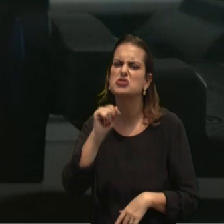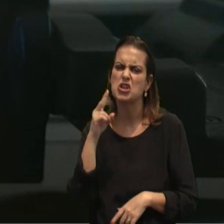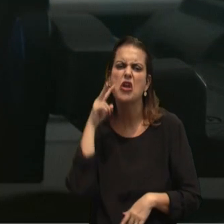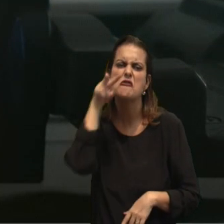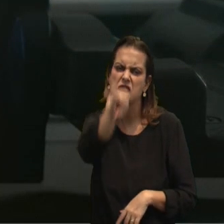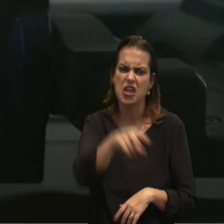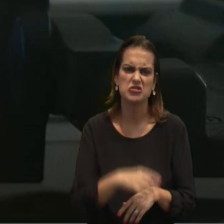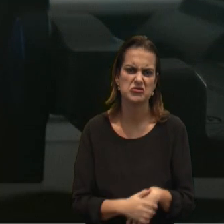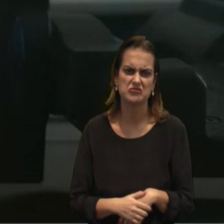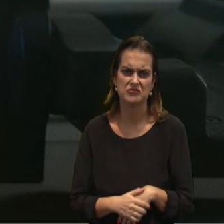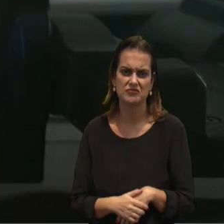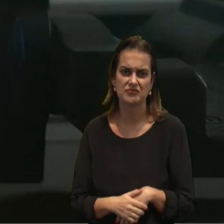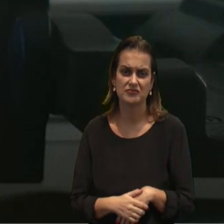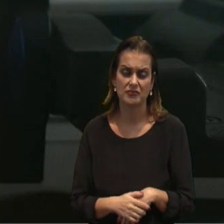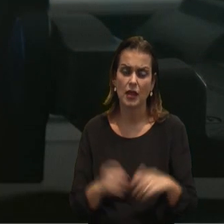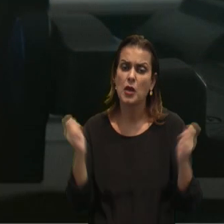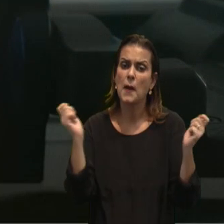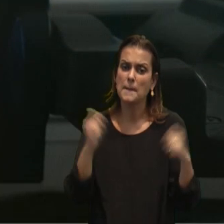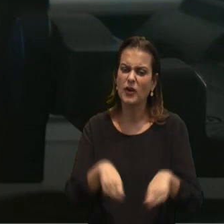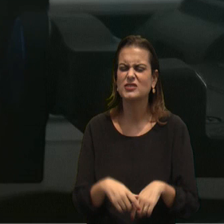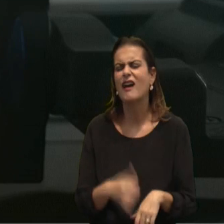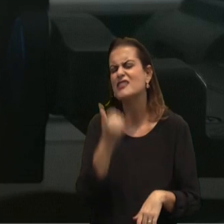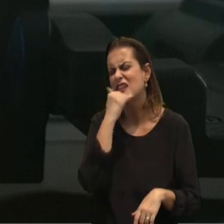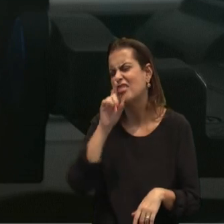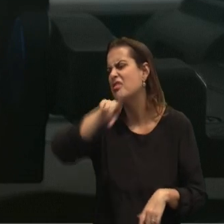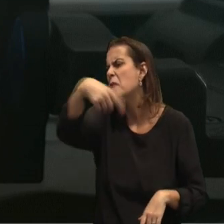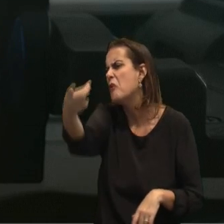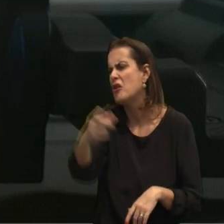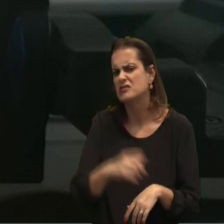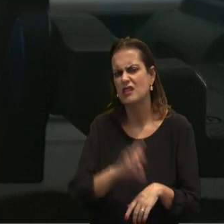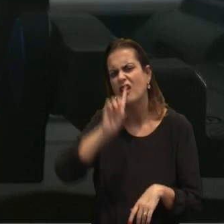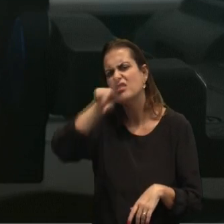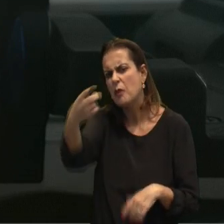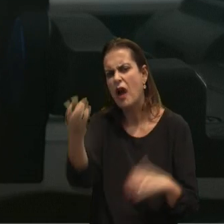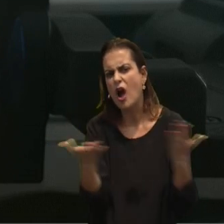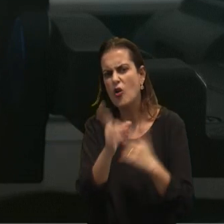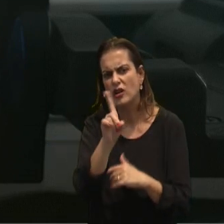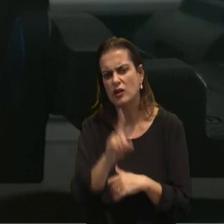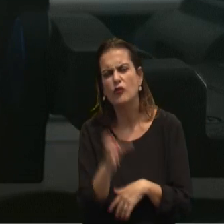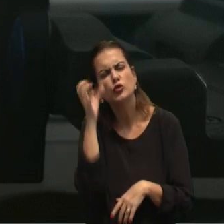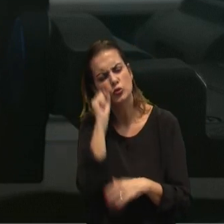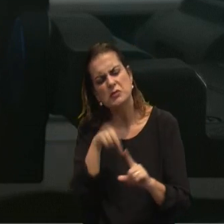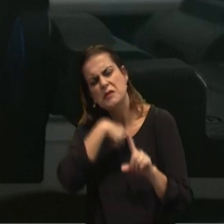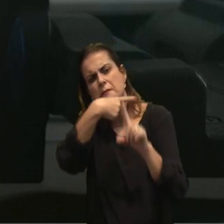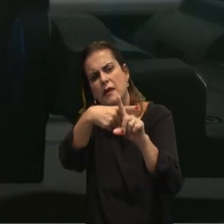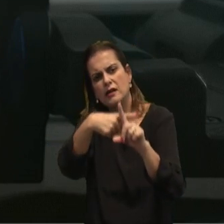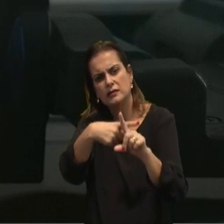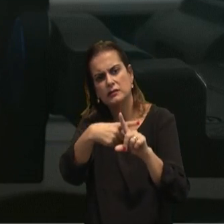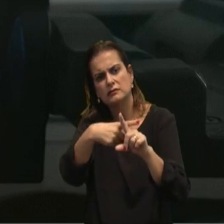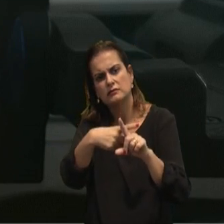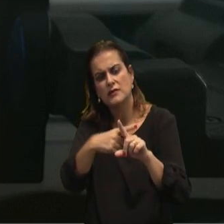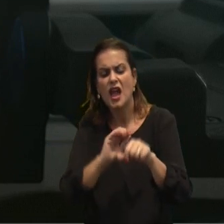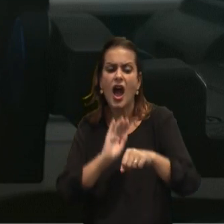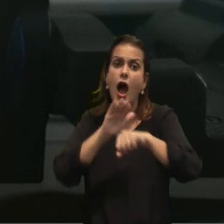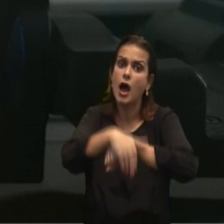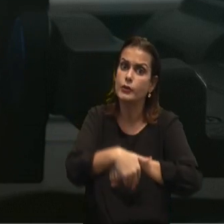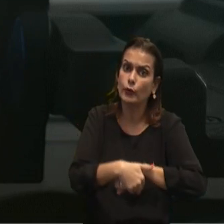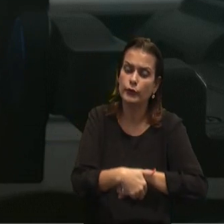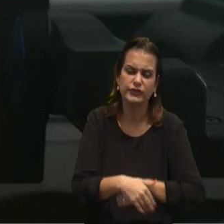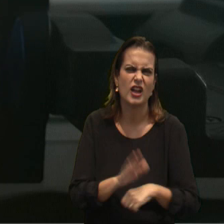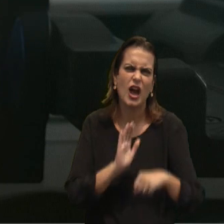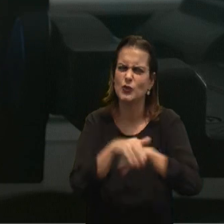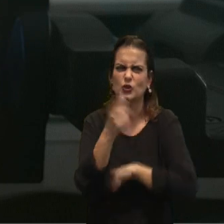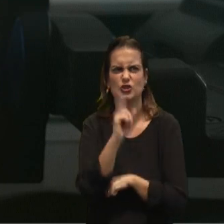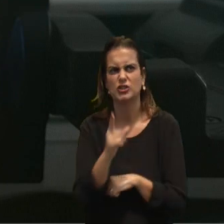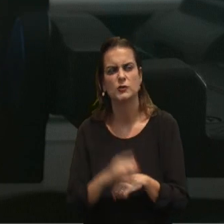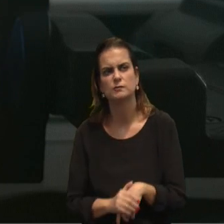seja, podemos começar a apresentar aquela desculpa, depois eu assisto, agora não, agora eu vou dormir mais um pouquinho. À noite, eu não vou assistir à noite